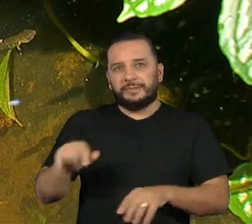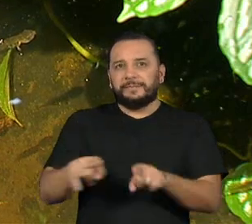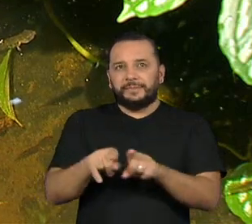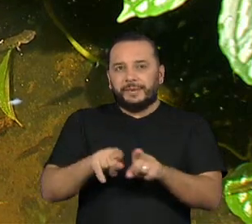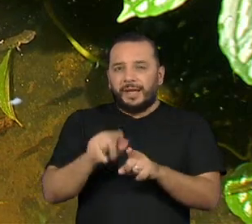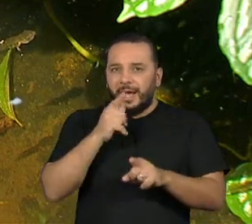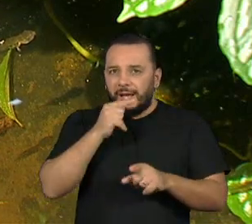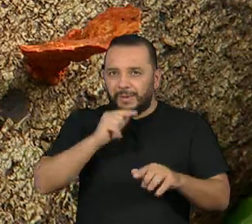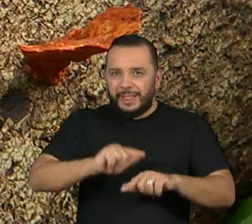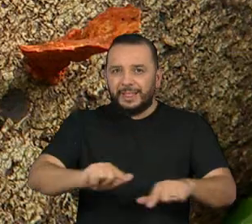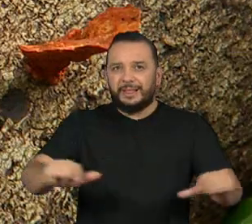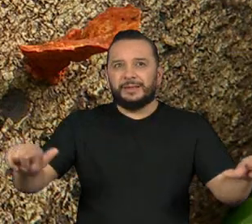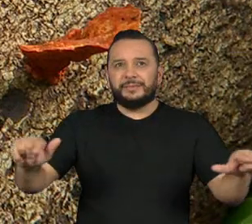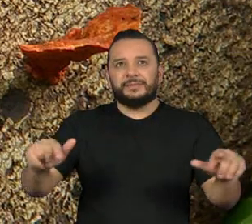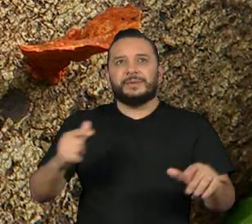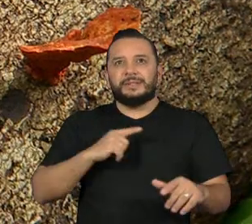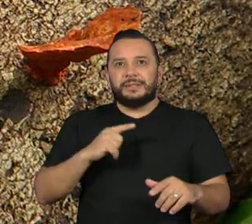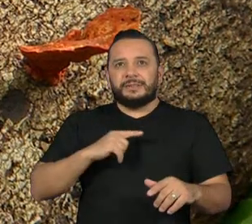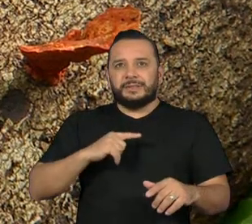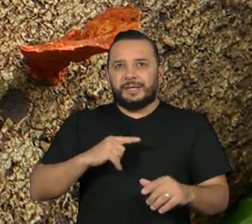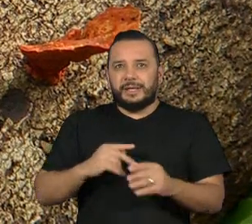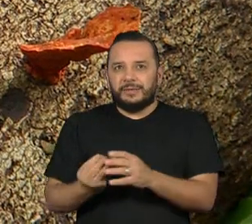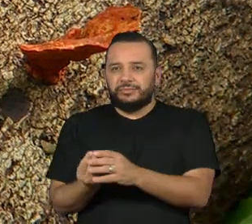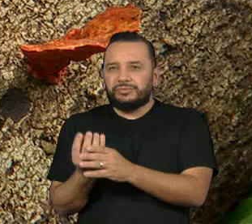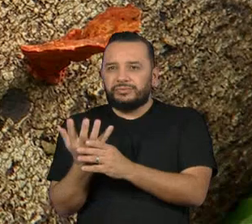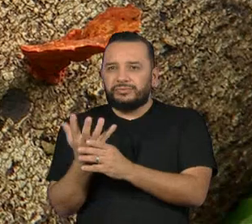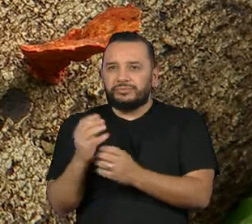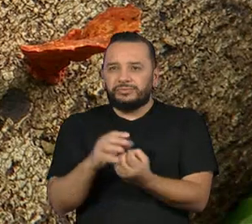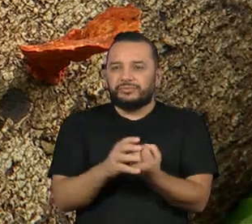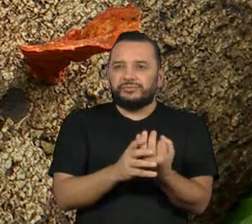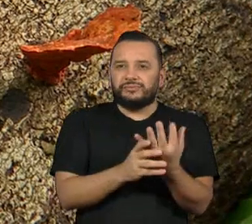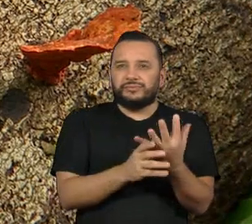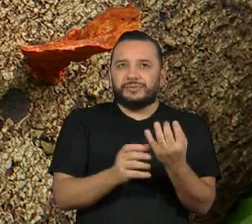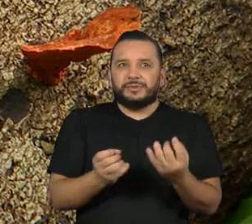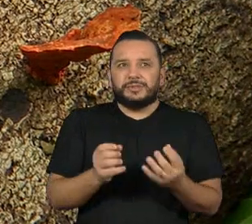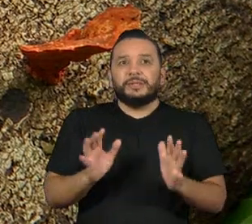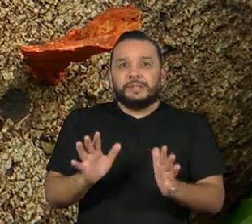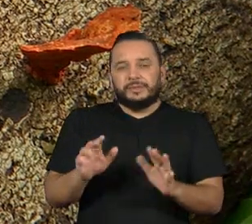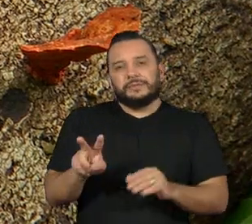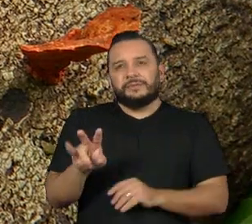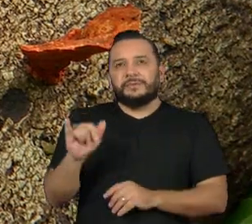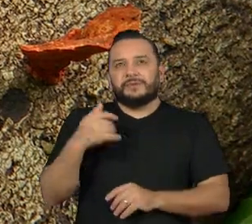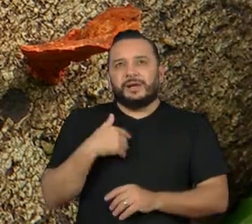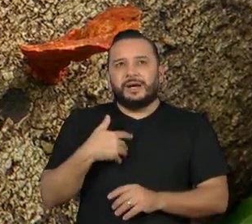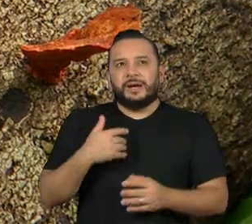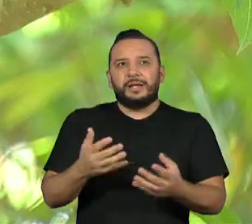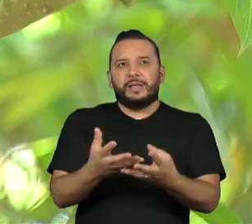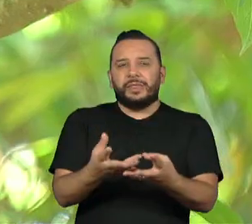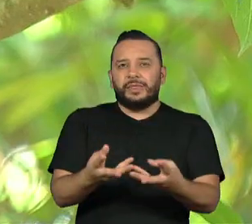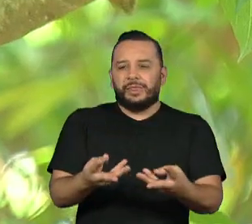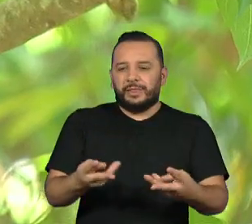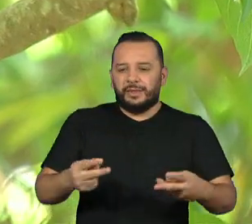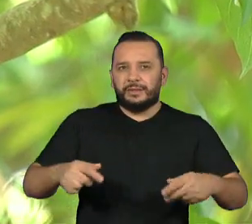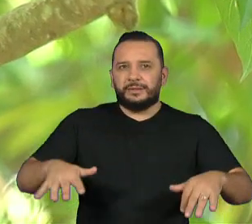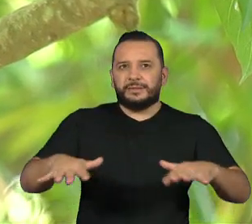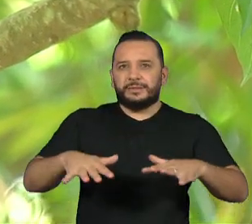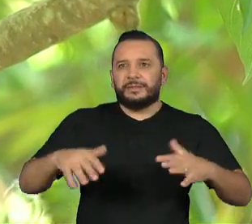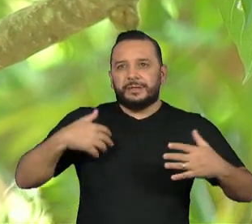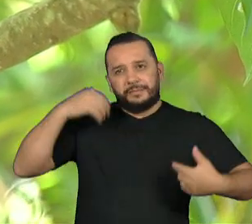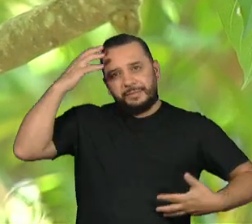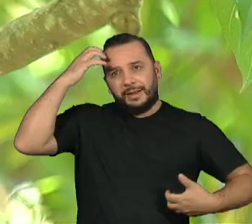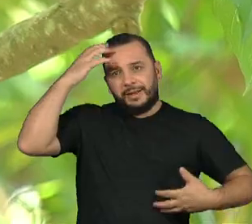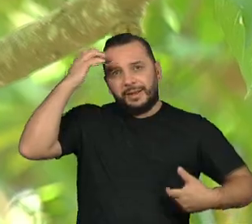vicejam plantas. Fungos crescem em troncos que pouco a pouco vão se decompondo. Saguis